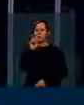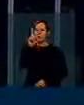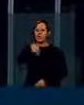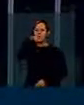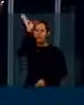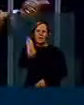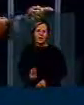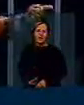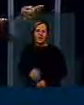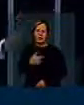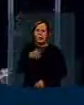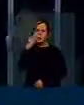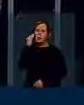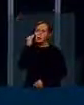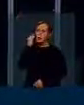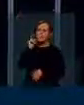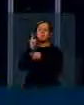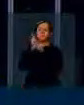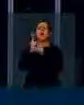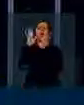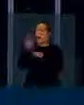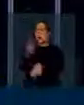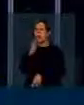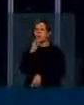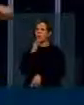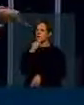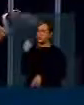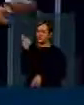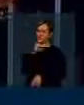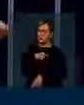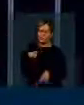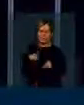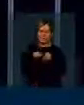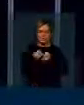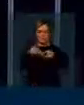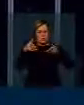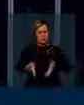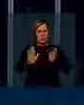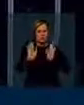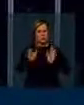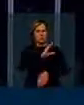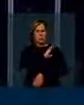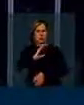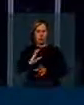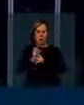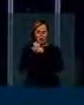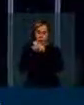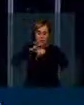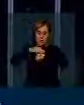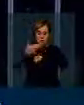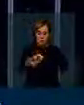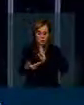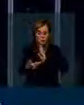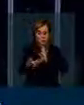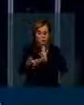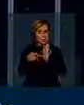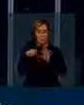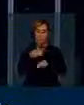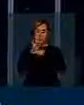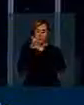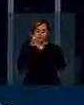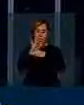eu tive a oportunidade de conhecê-lo, inclusive nós, que participamos da comissão de orçamento dessa casa, estamos